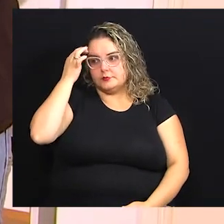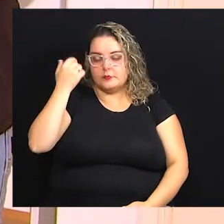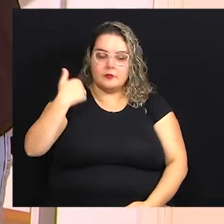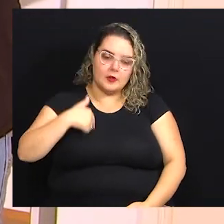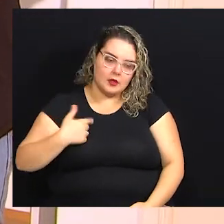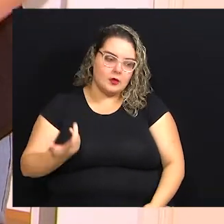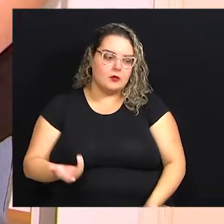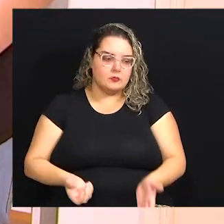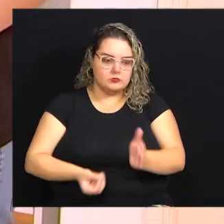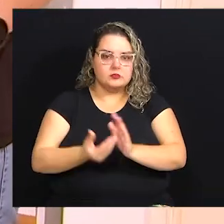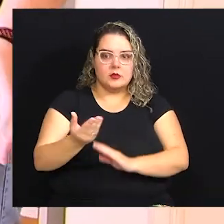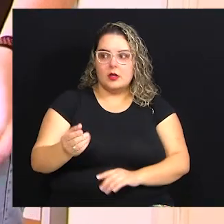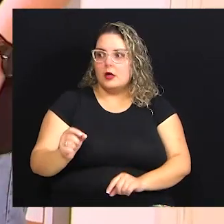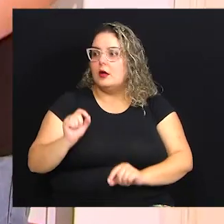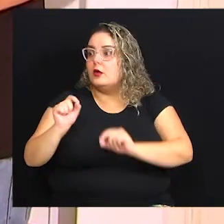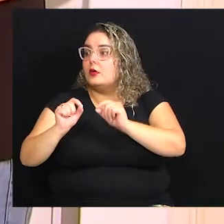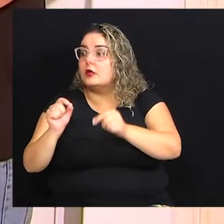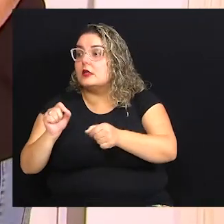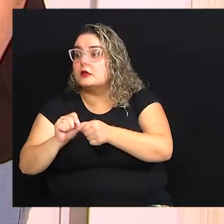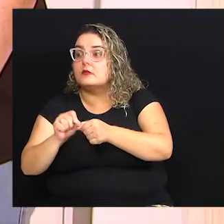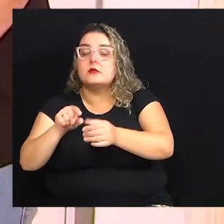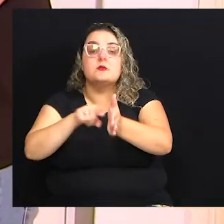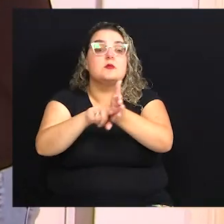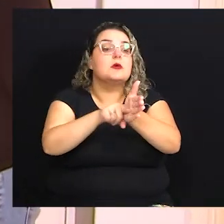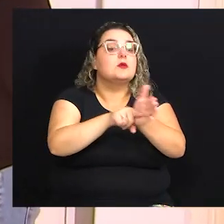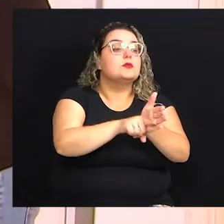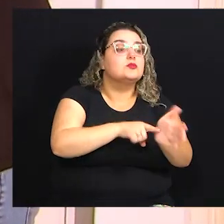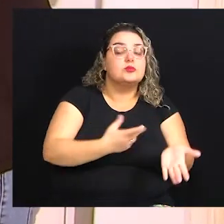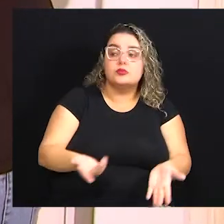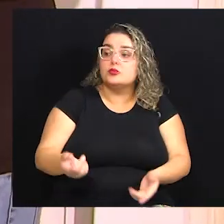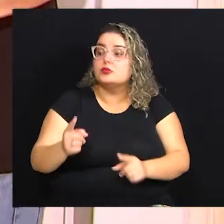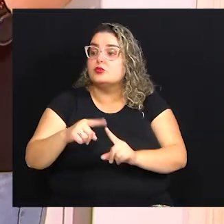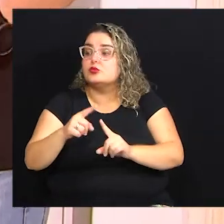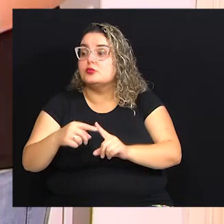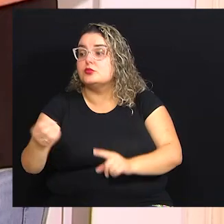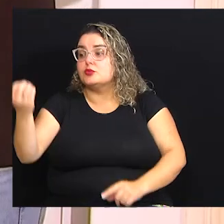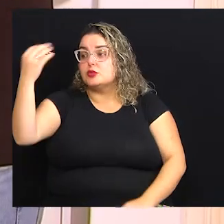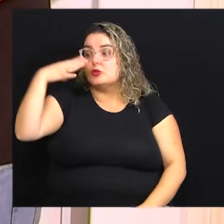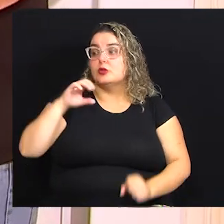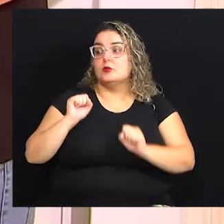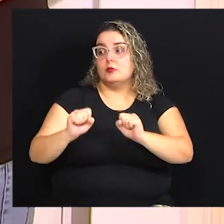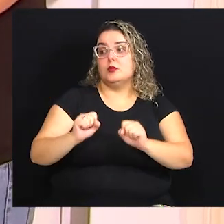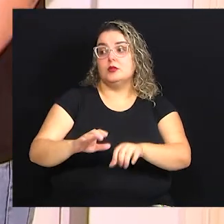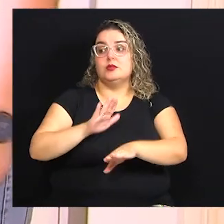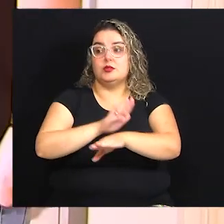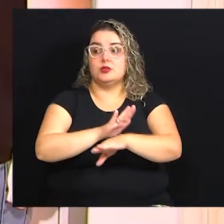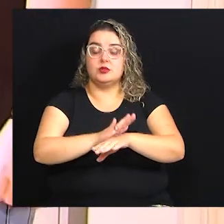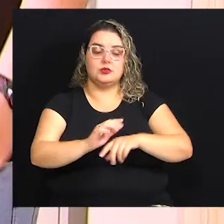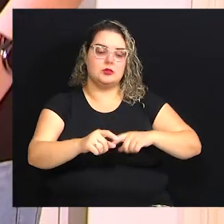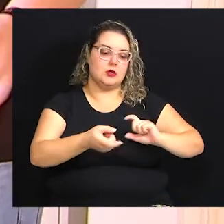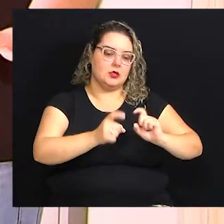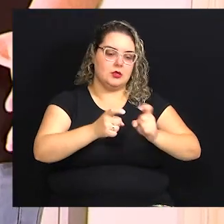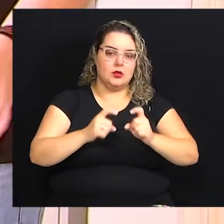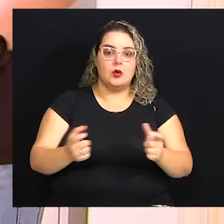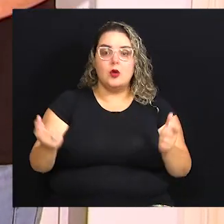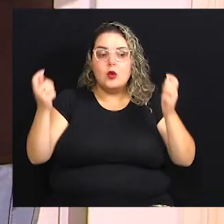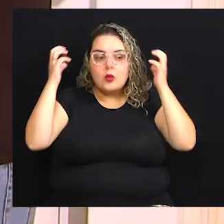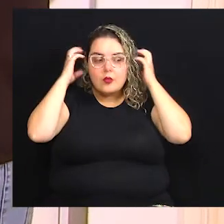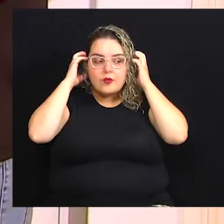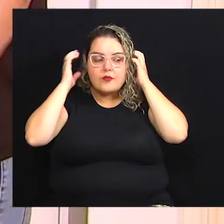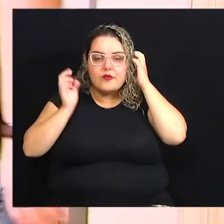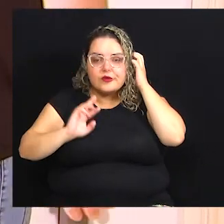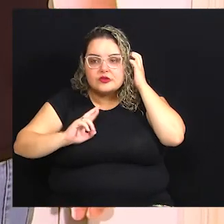montar e aí vai perguntando para os amigos o que está fazendo. Por exemplo, um tipo de luz, alguma coisa que dê para ajudar durante as reuniões, um fone de